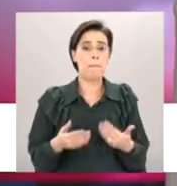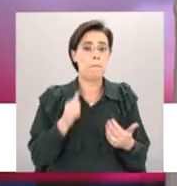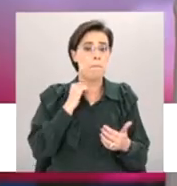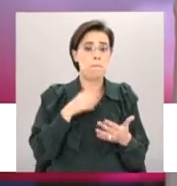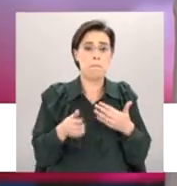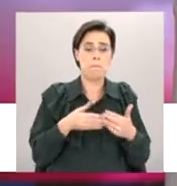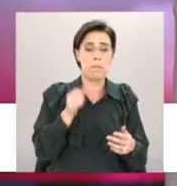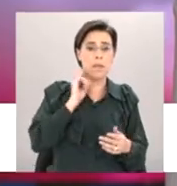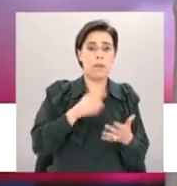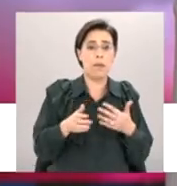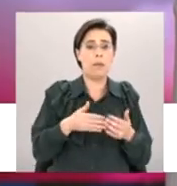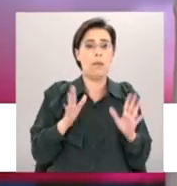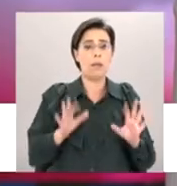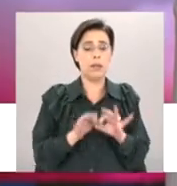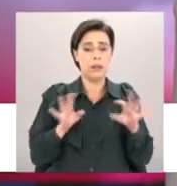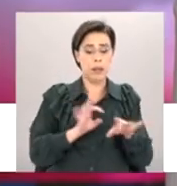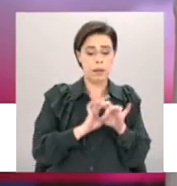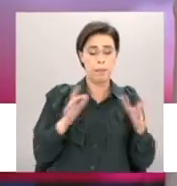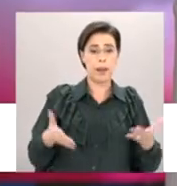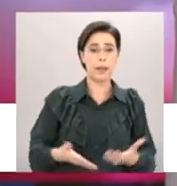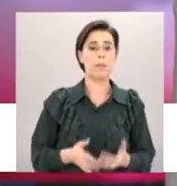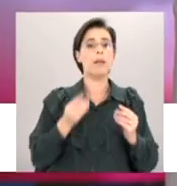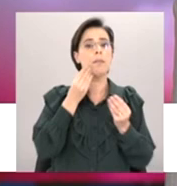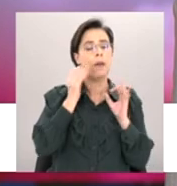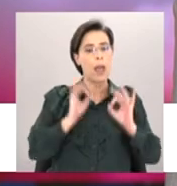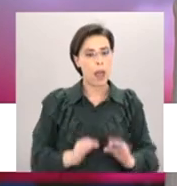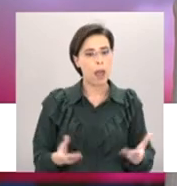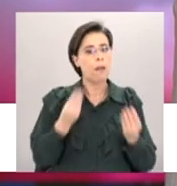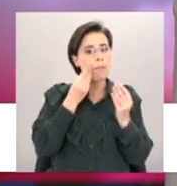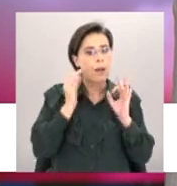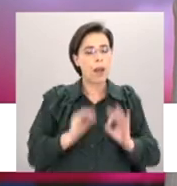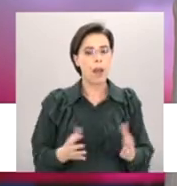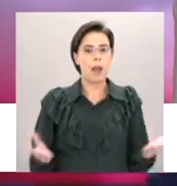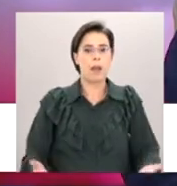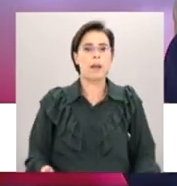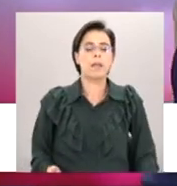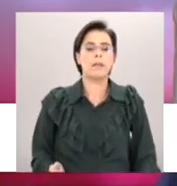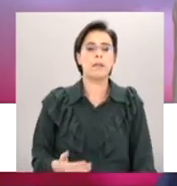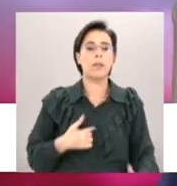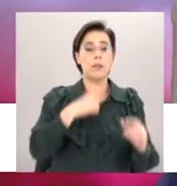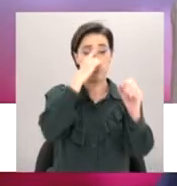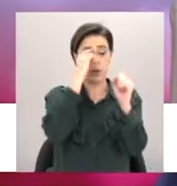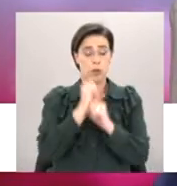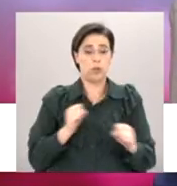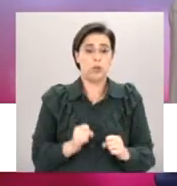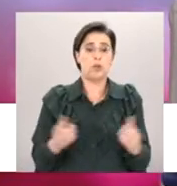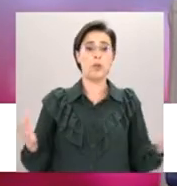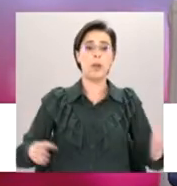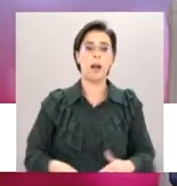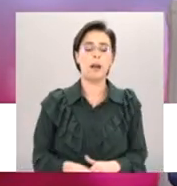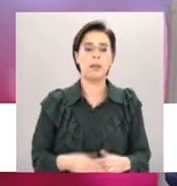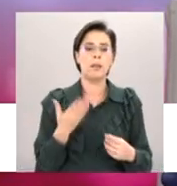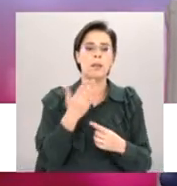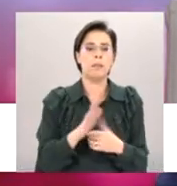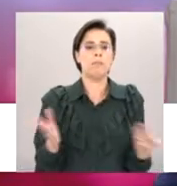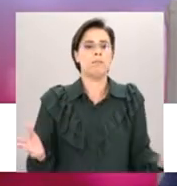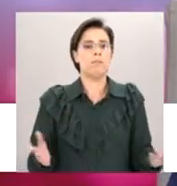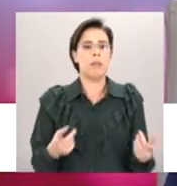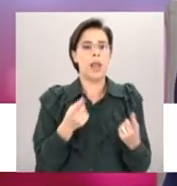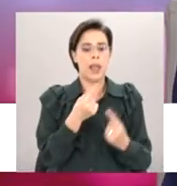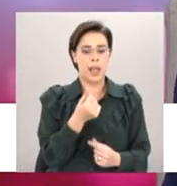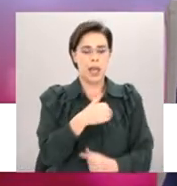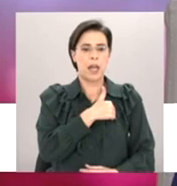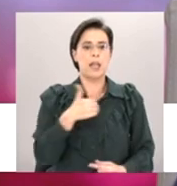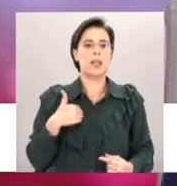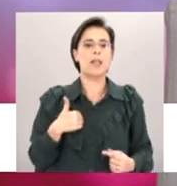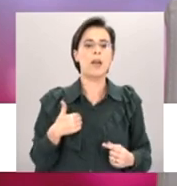diferente do valor minutos como ter durante a pandemia e é assim mesmo é assim mesmo eu aliás ficou chocada quando por exemplo vai ficar dinheiro